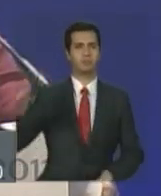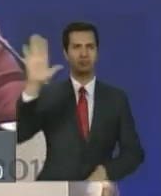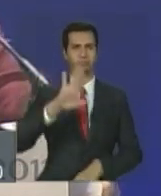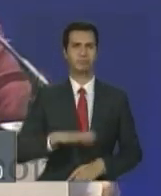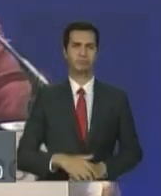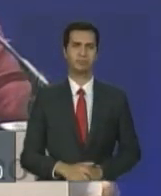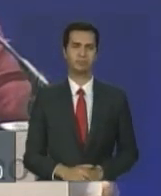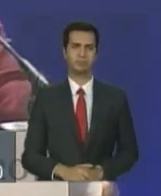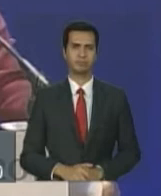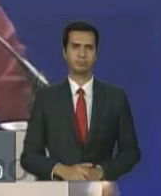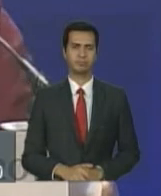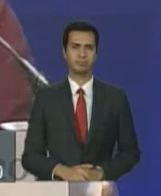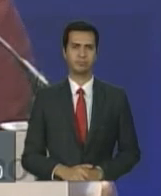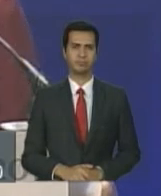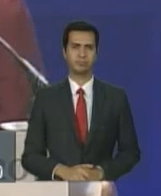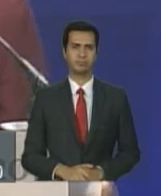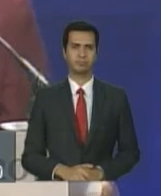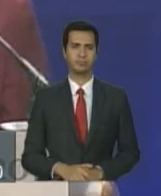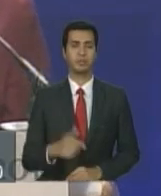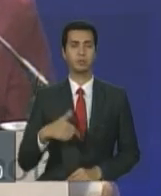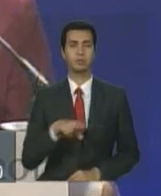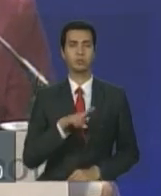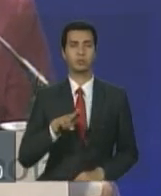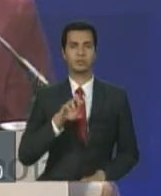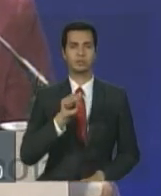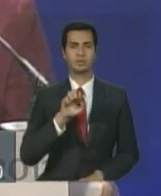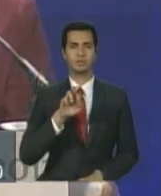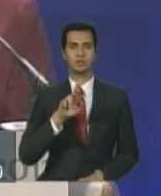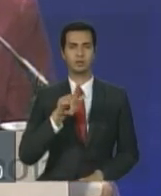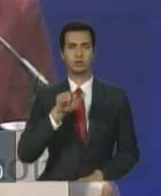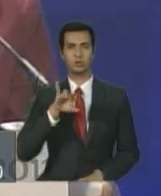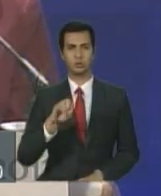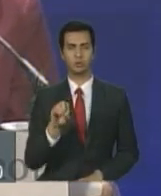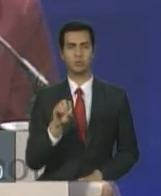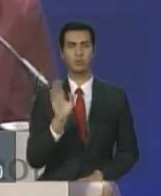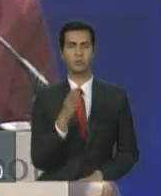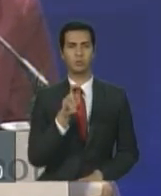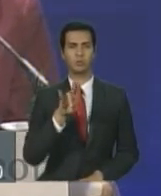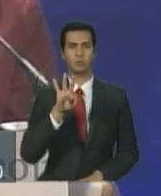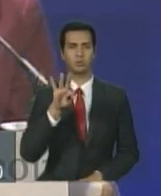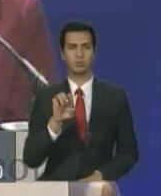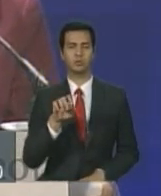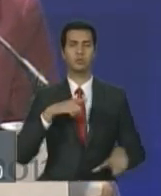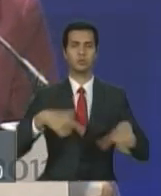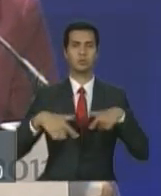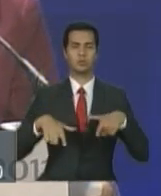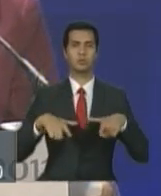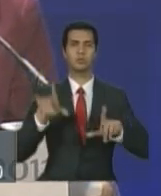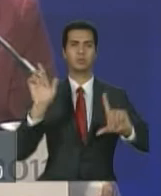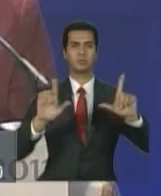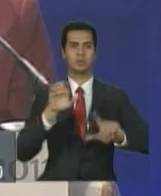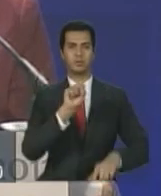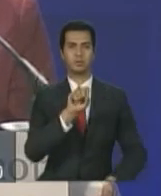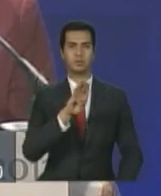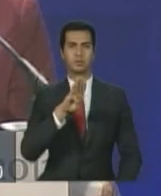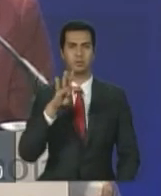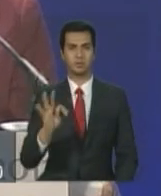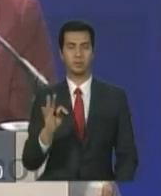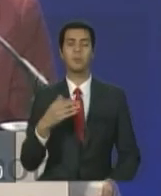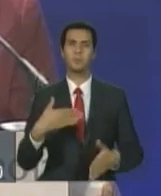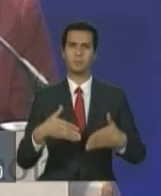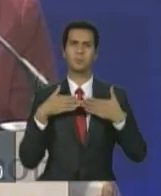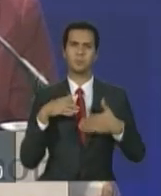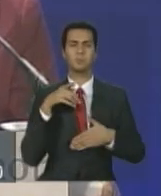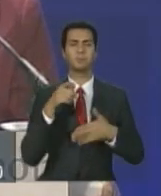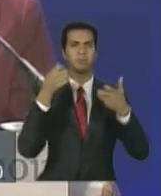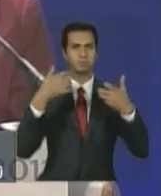Presidente, boa tarde. Sérgio Uti, do SBT. Eu queria voltar essa questão, um pouquinho essa questão do FMI, embora a senhora tenha esclarecido já